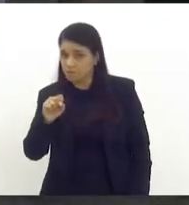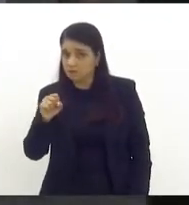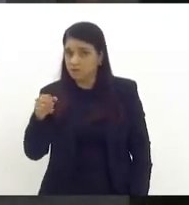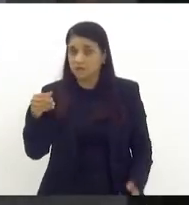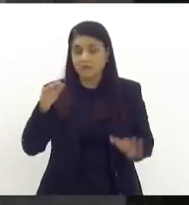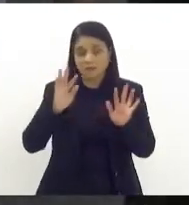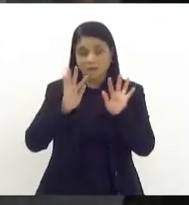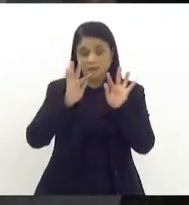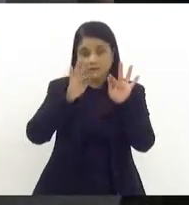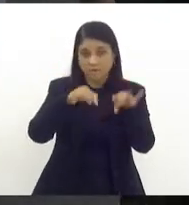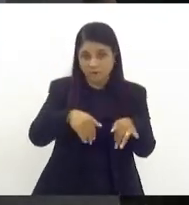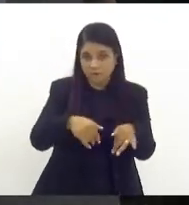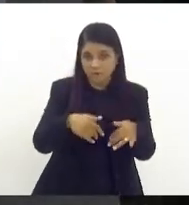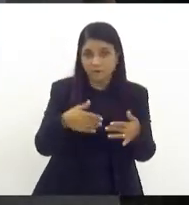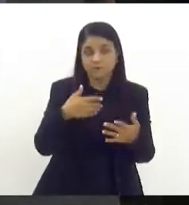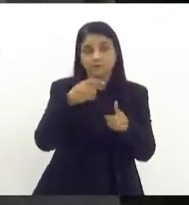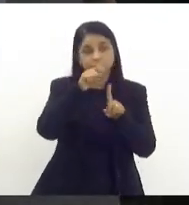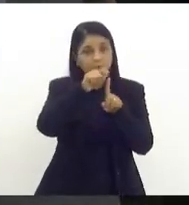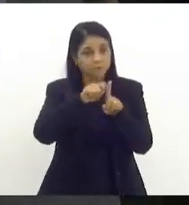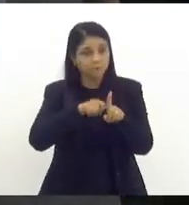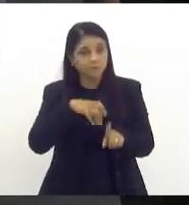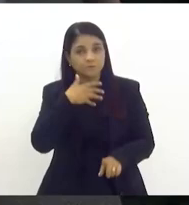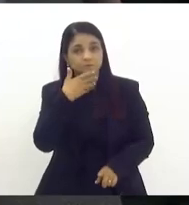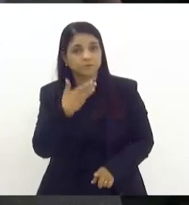31 de Dezembro de 2032